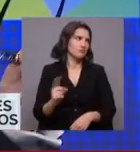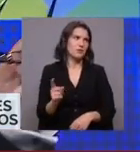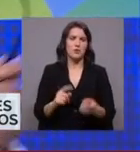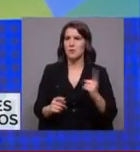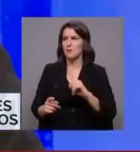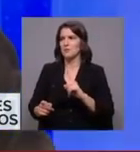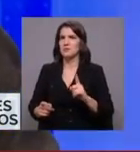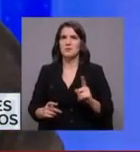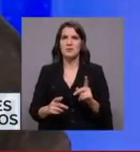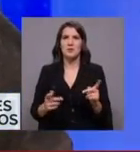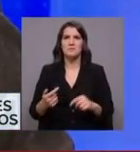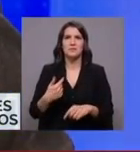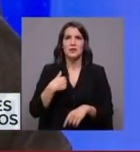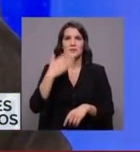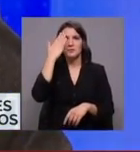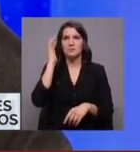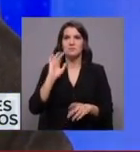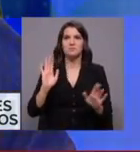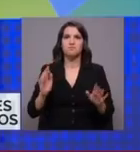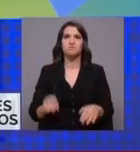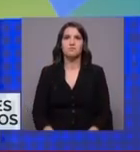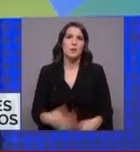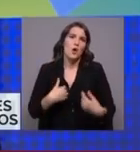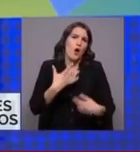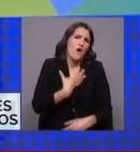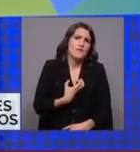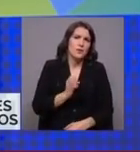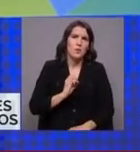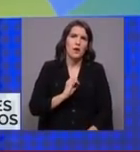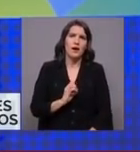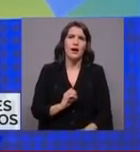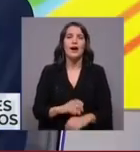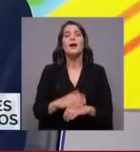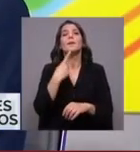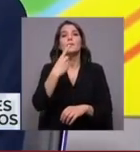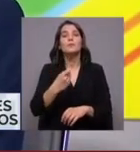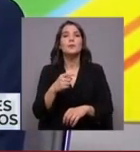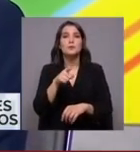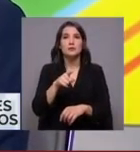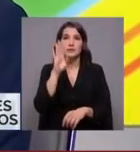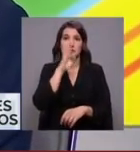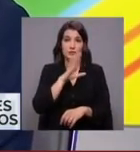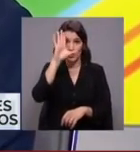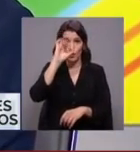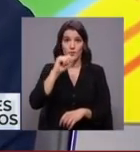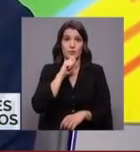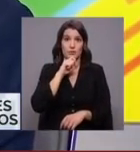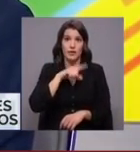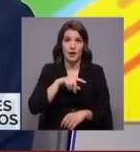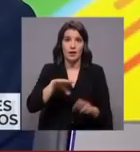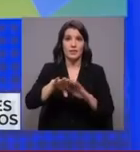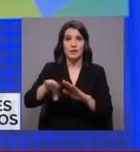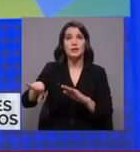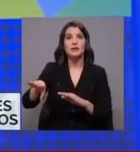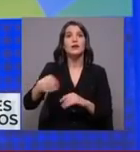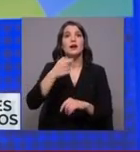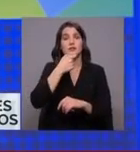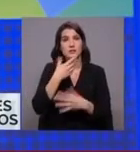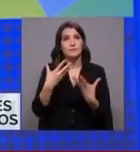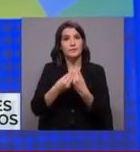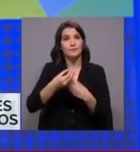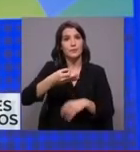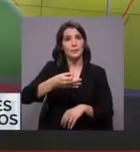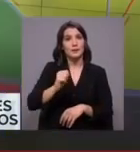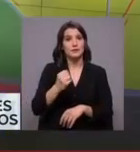olhos mas também não também não também não somente é minha pergunta é se só for possível o governo de direita é com o